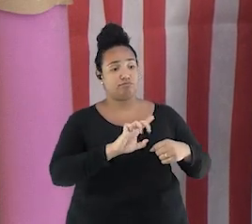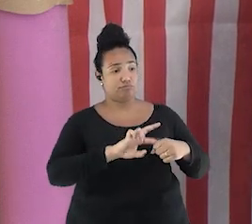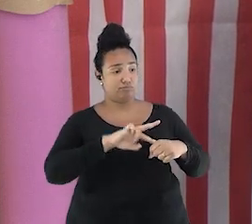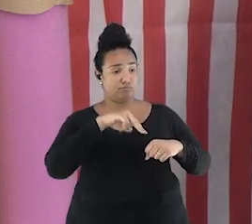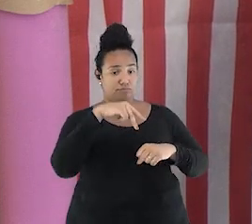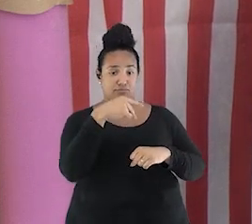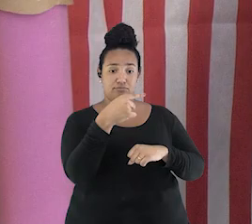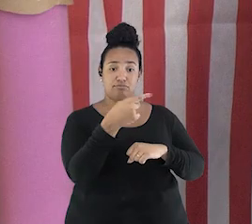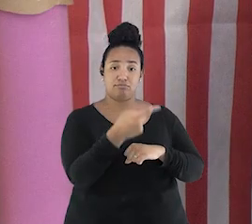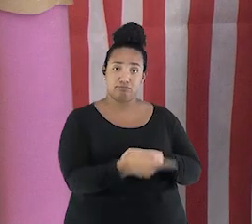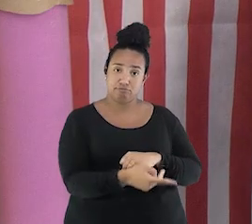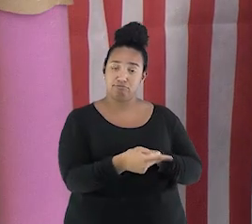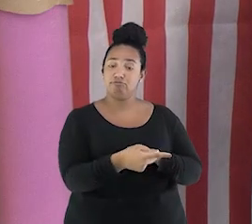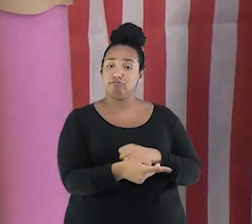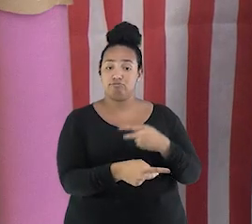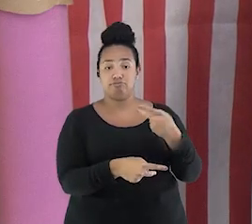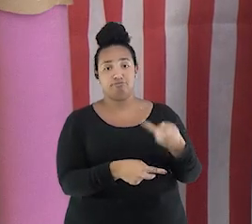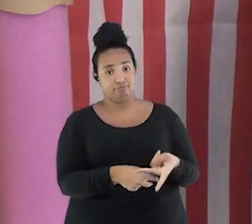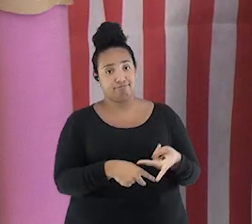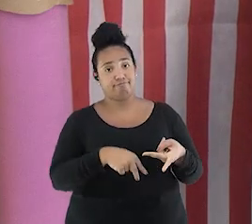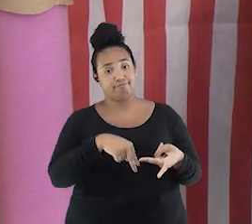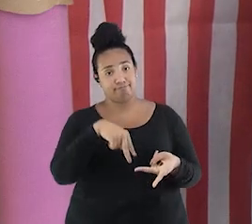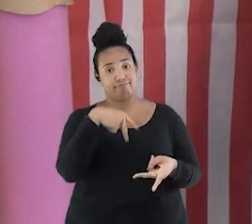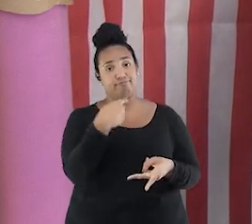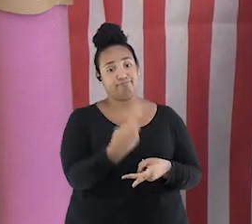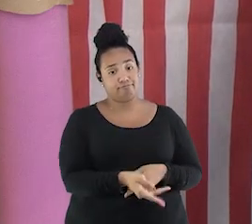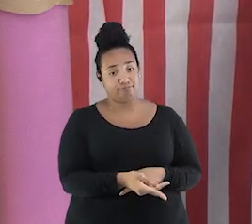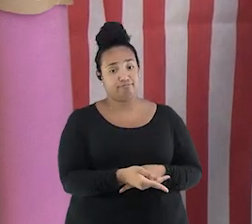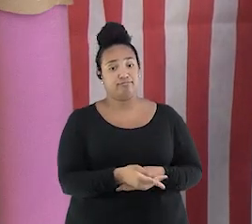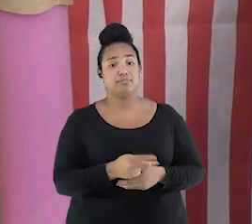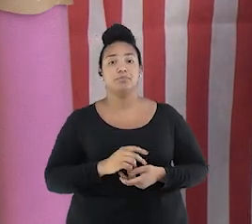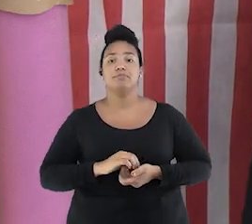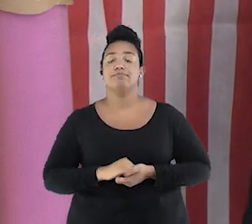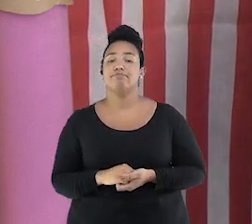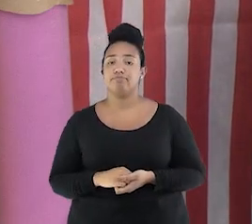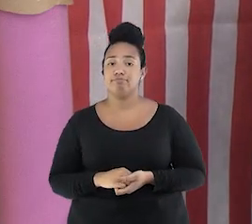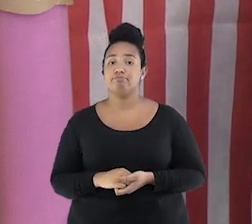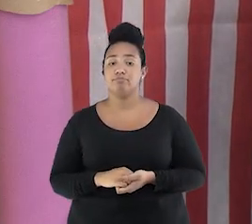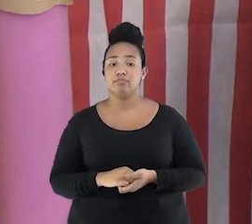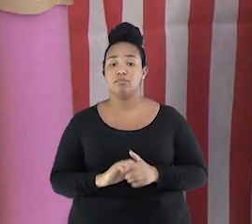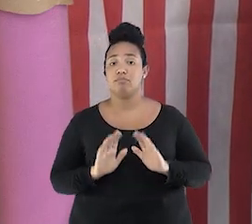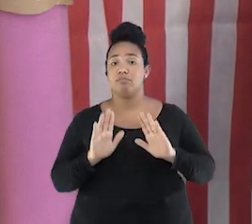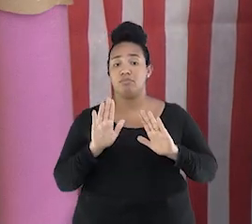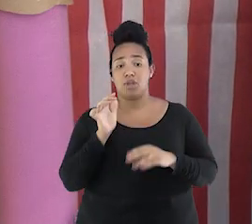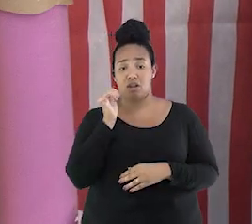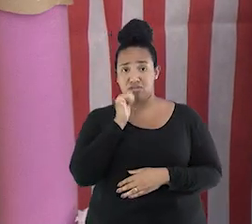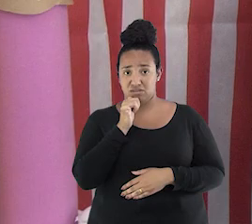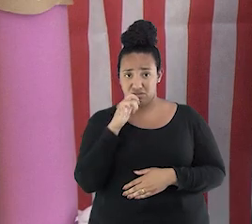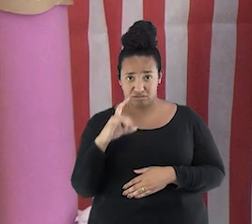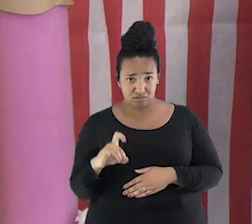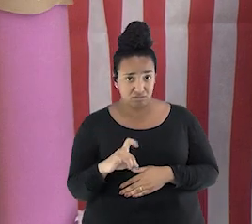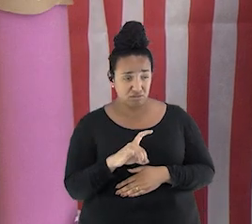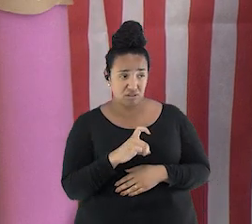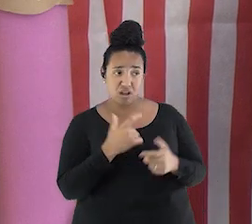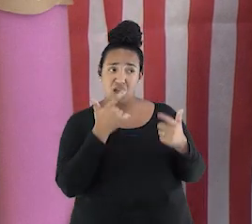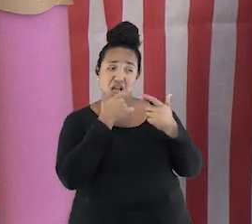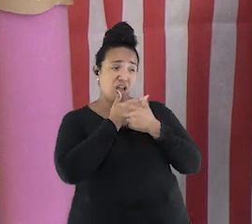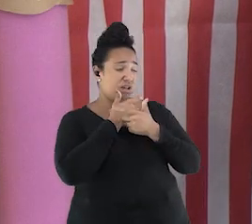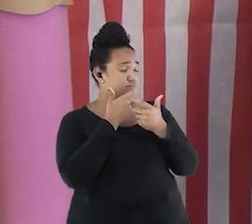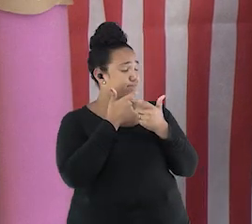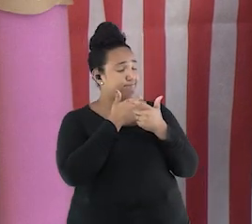tropeçou numa pedra, foi caindo. Mas Lúcia não achou graça